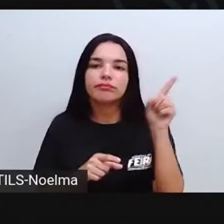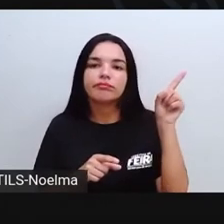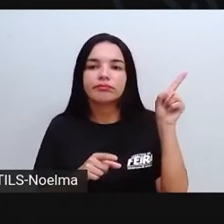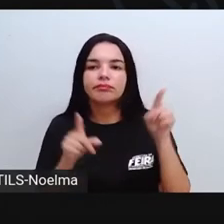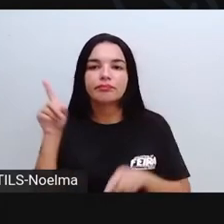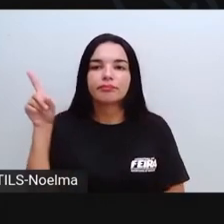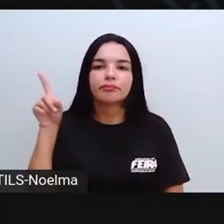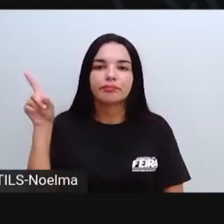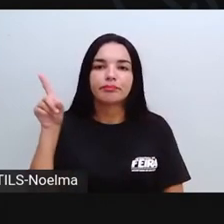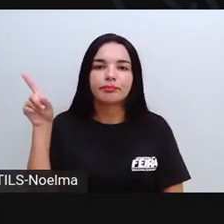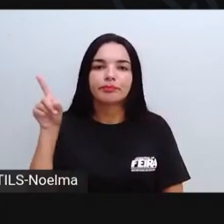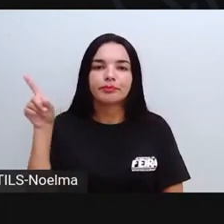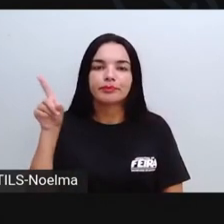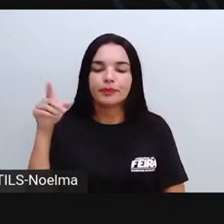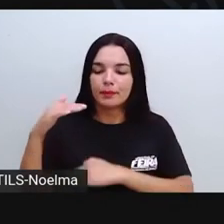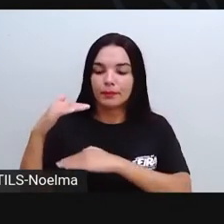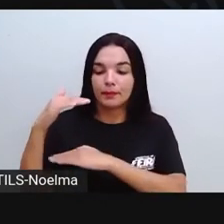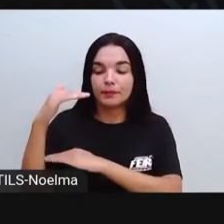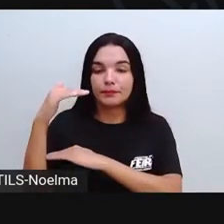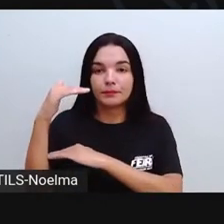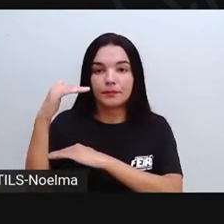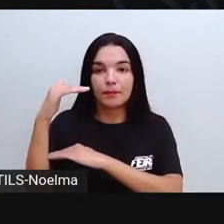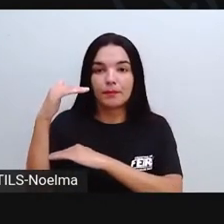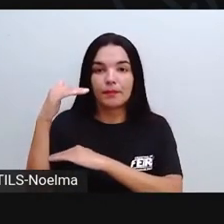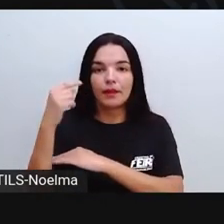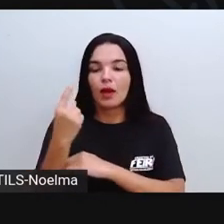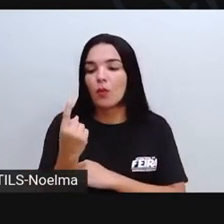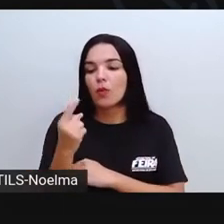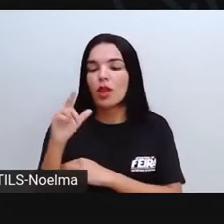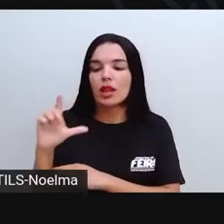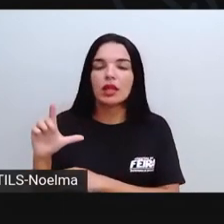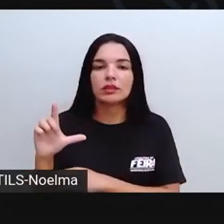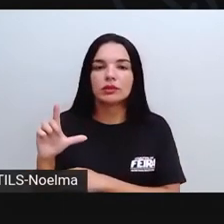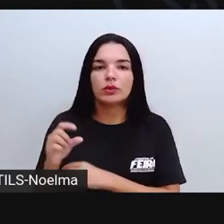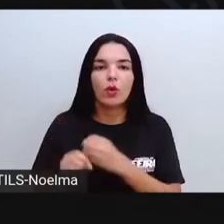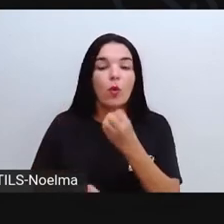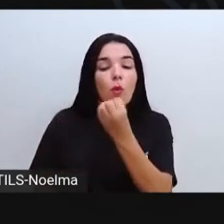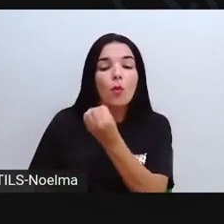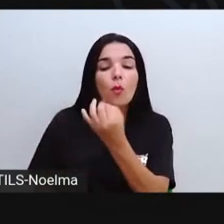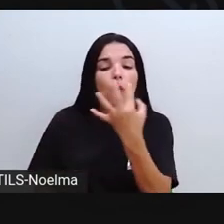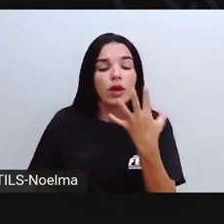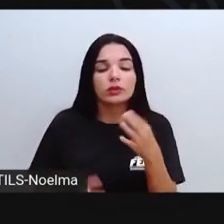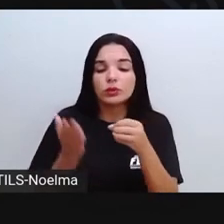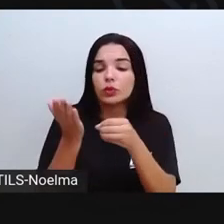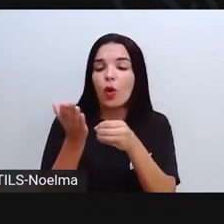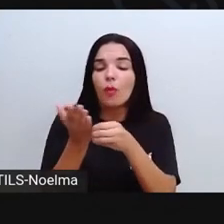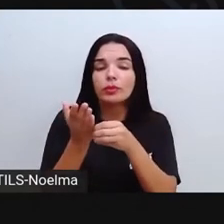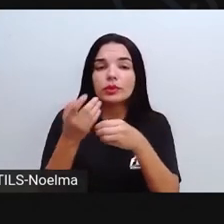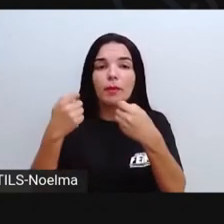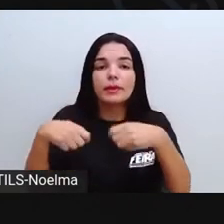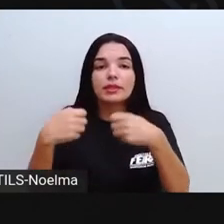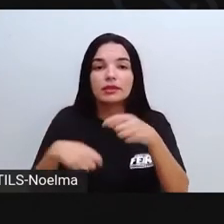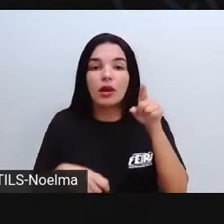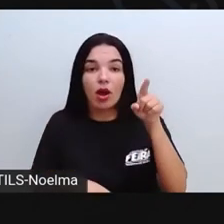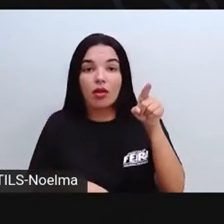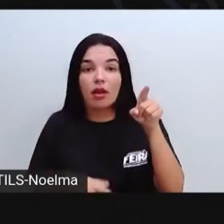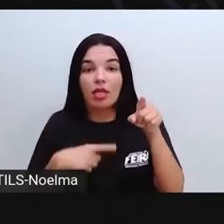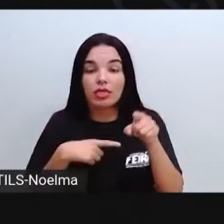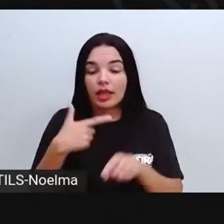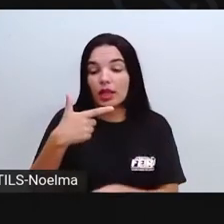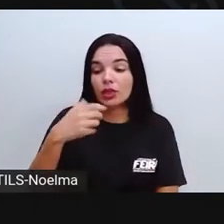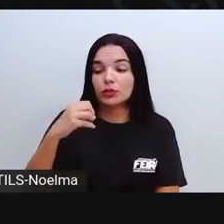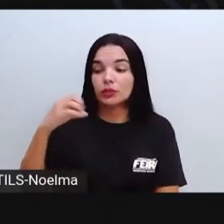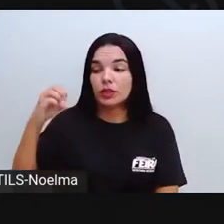essa vasilha, essa jarra aqui, 1 litro. Quanto desses copinhos aqui, esse copinho ele tem 200 ml, a